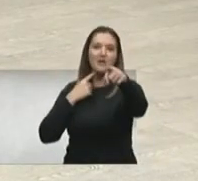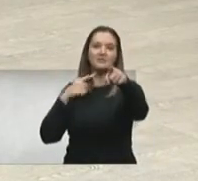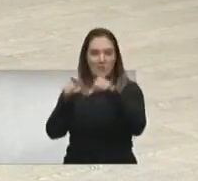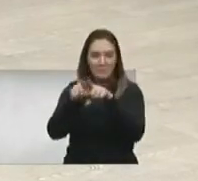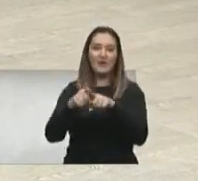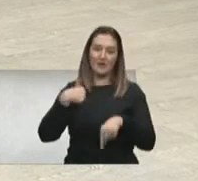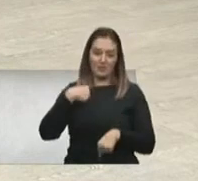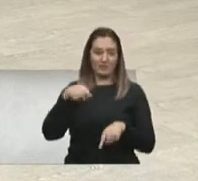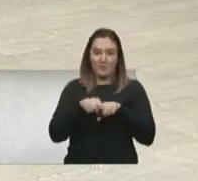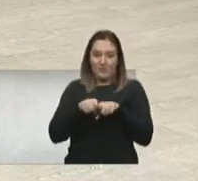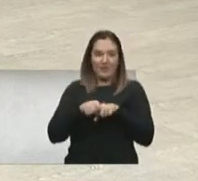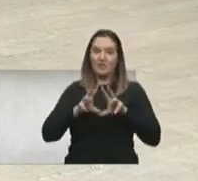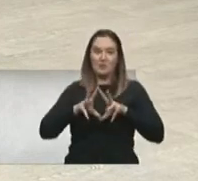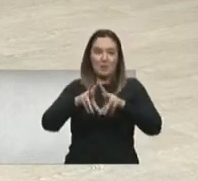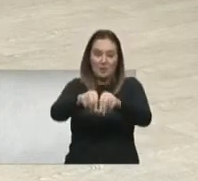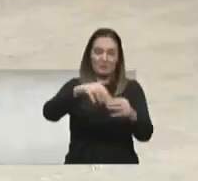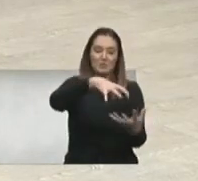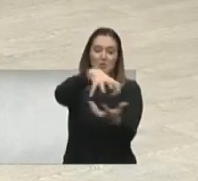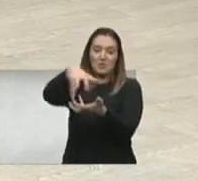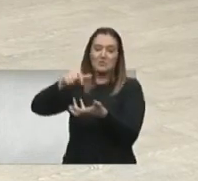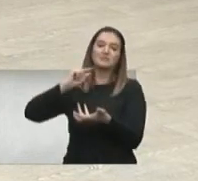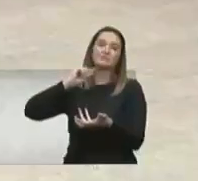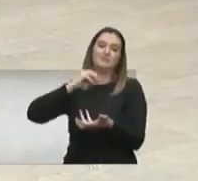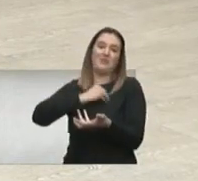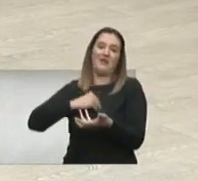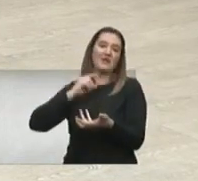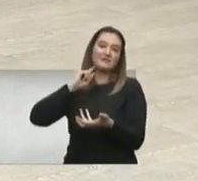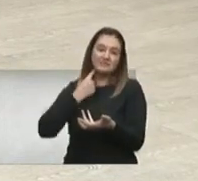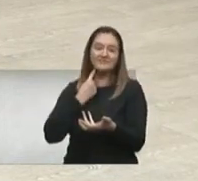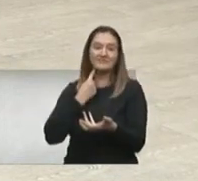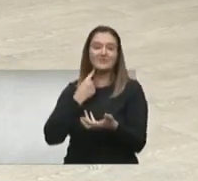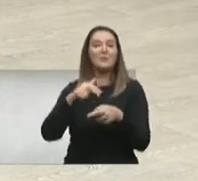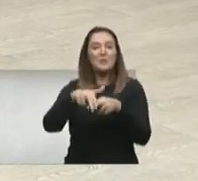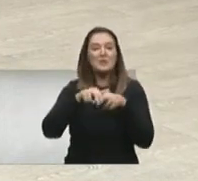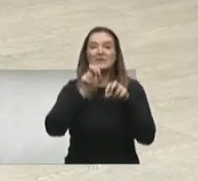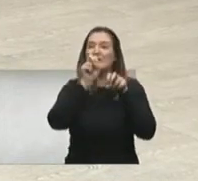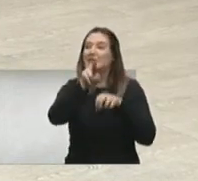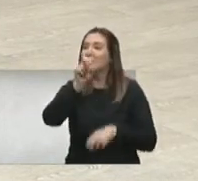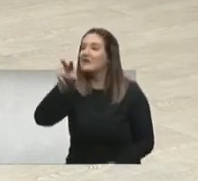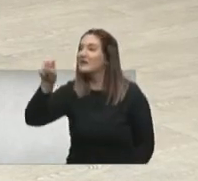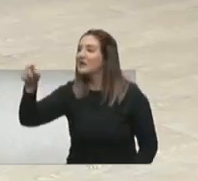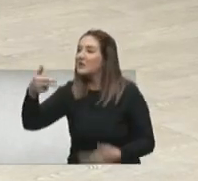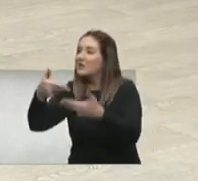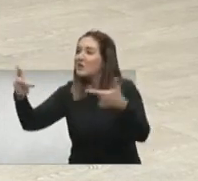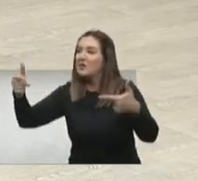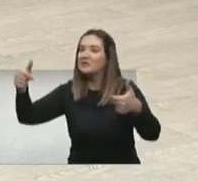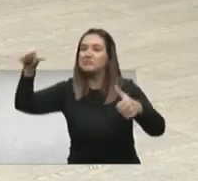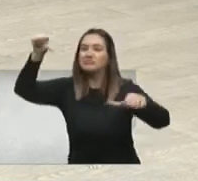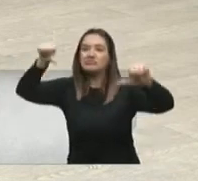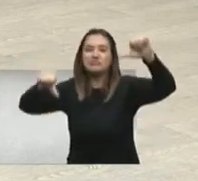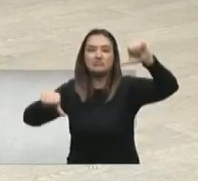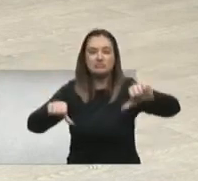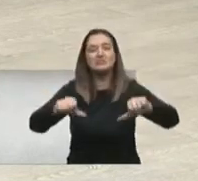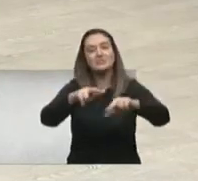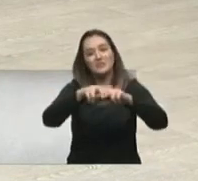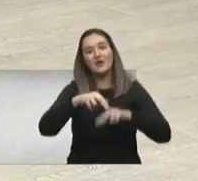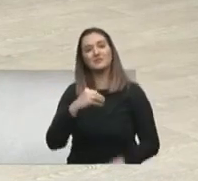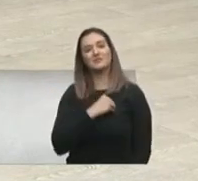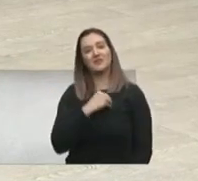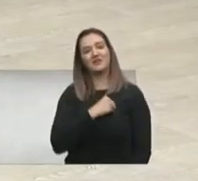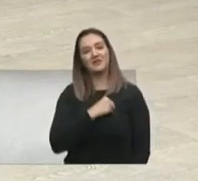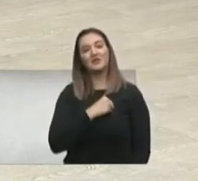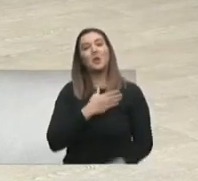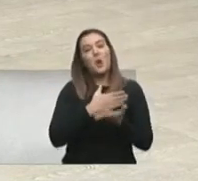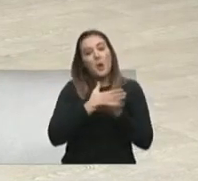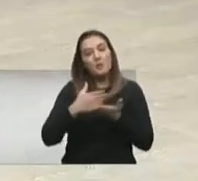pecador, esse é o mundo de pecados. E por esse motivo, nesse mundo tem tanta coisa ruim, por causa do pecado que entrou no mundo. Começou